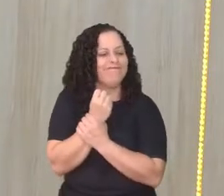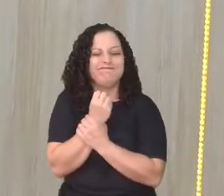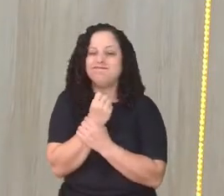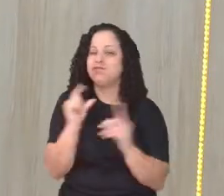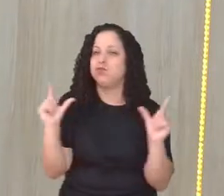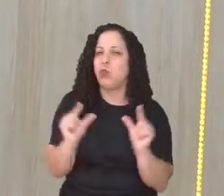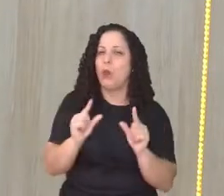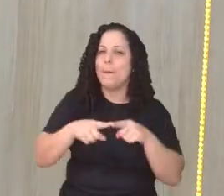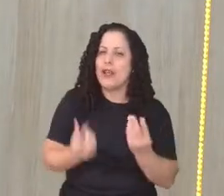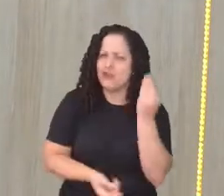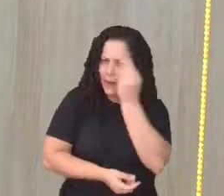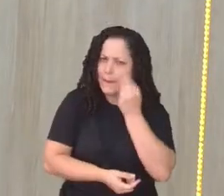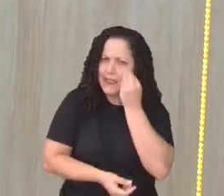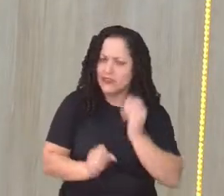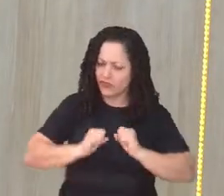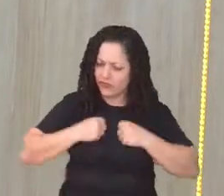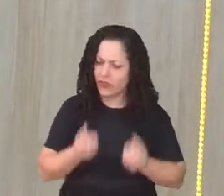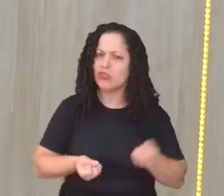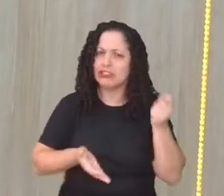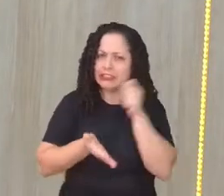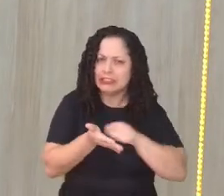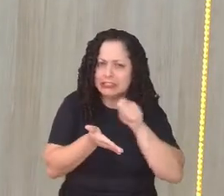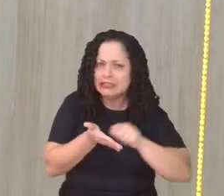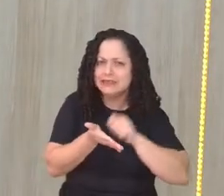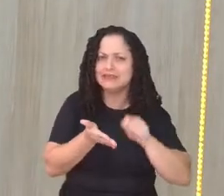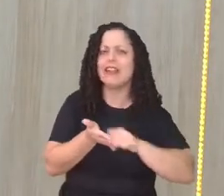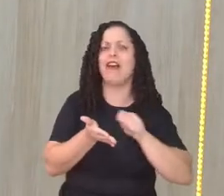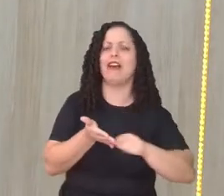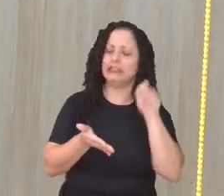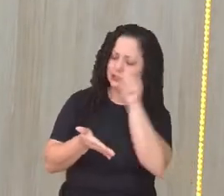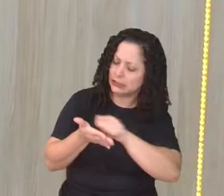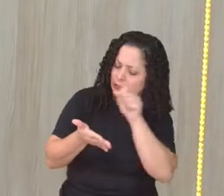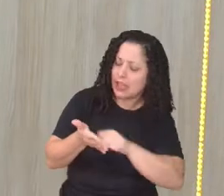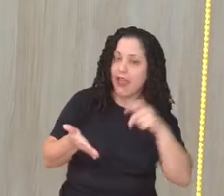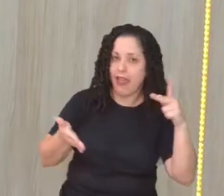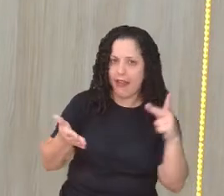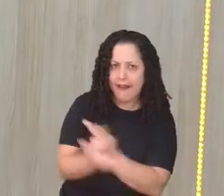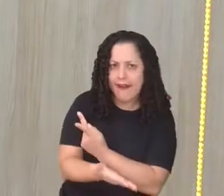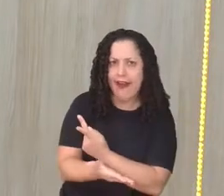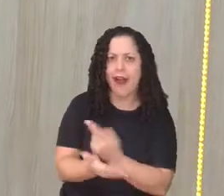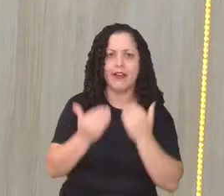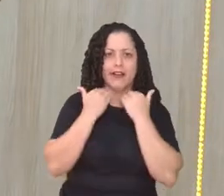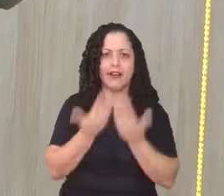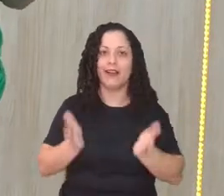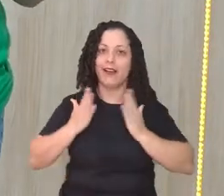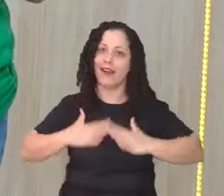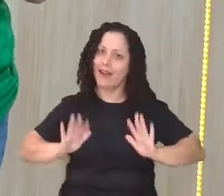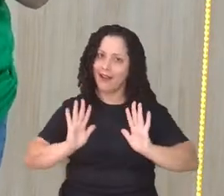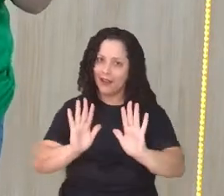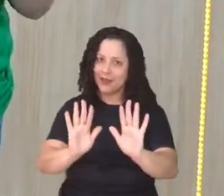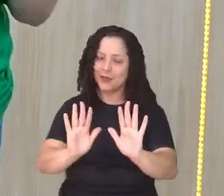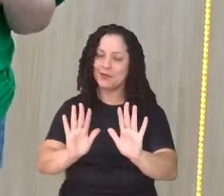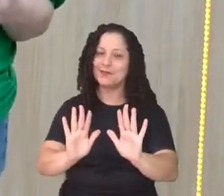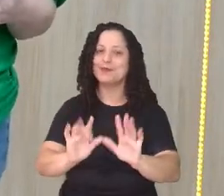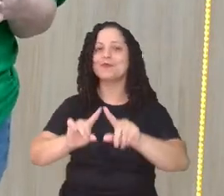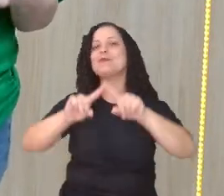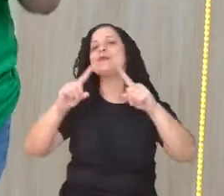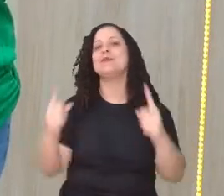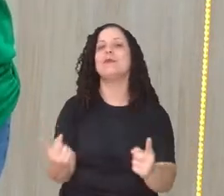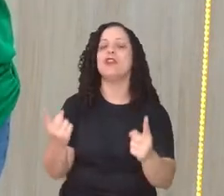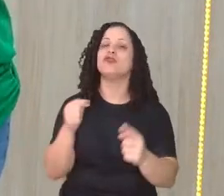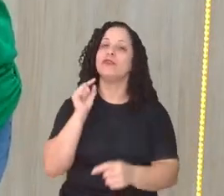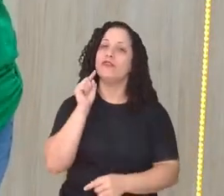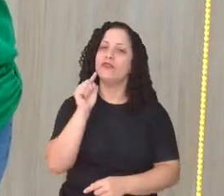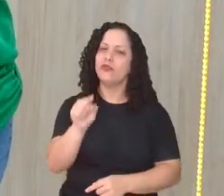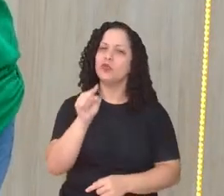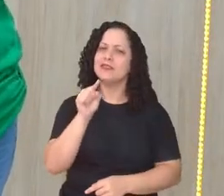experimenta, tenta. A gente já viu. Se você erra em matemática, não tem problema. Contanto